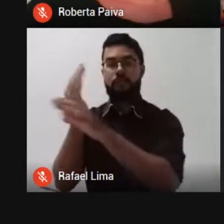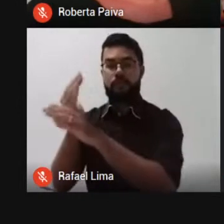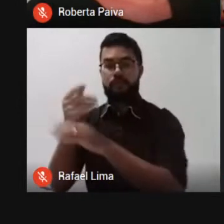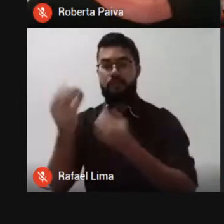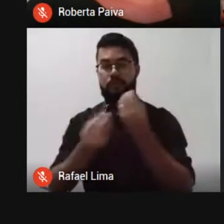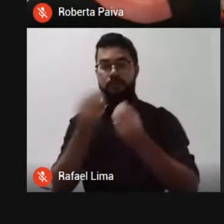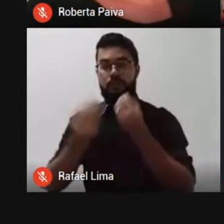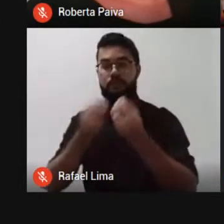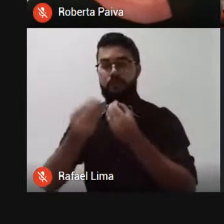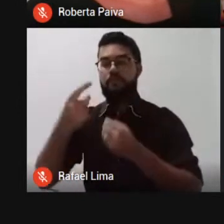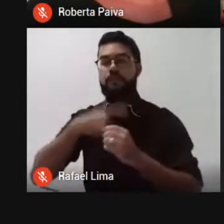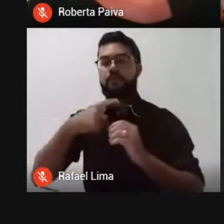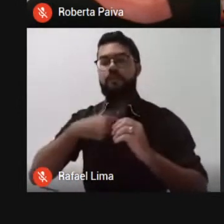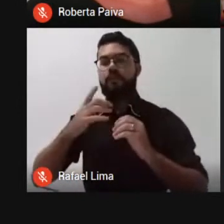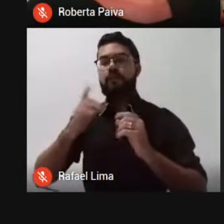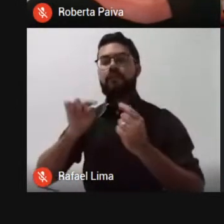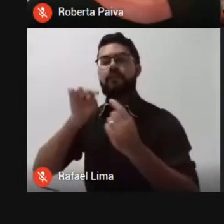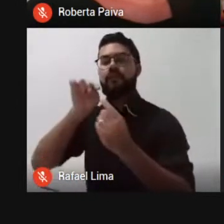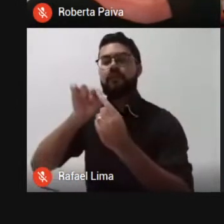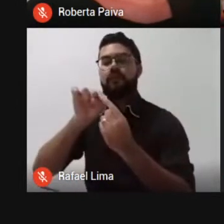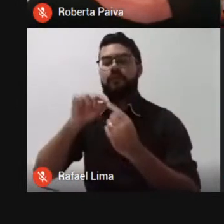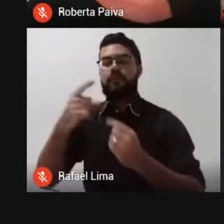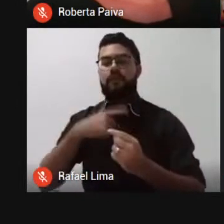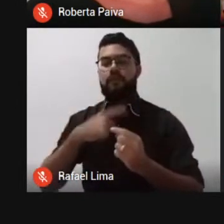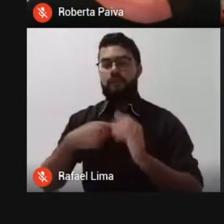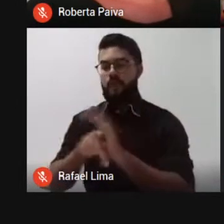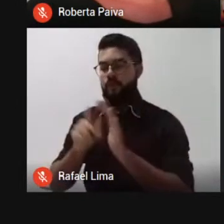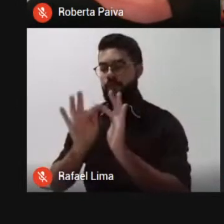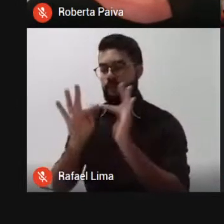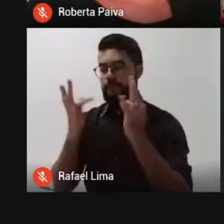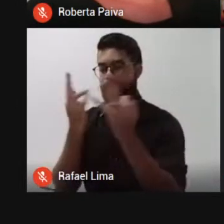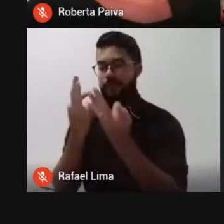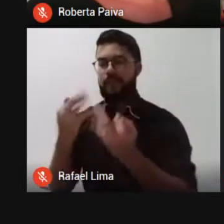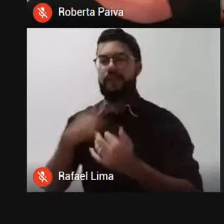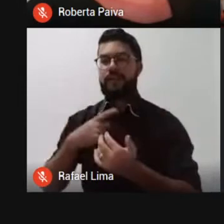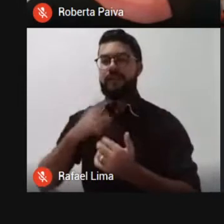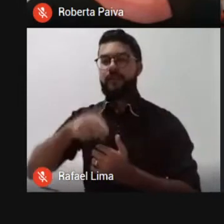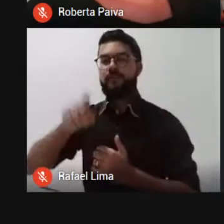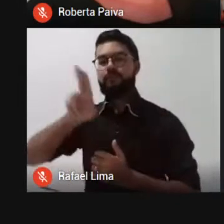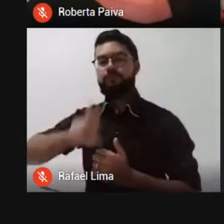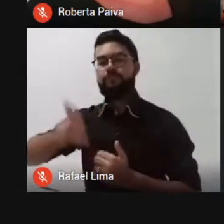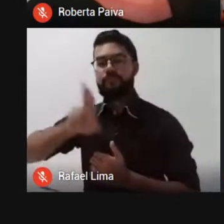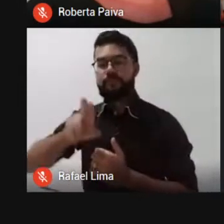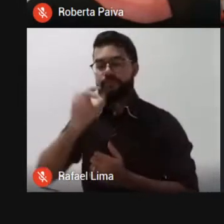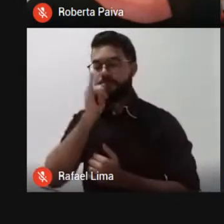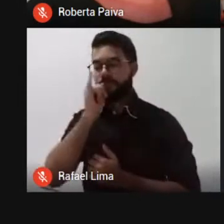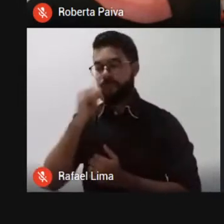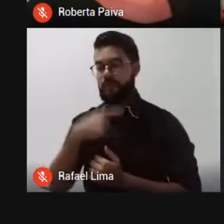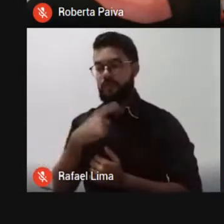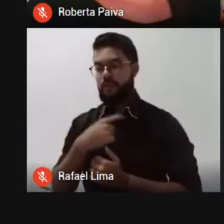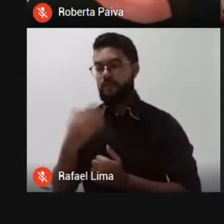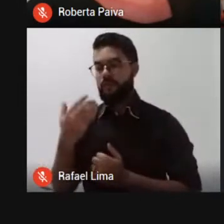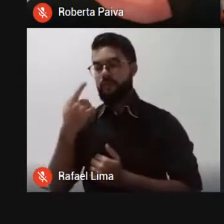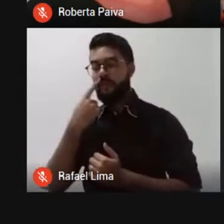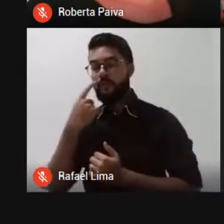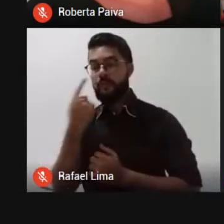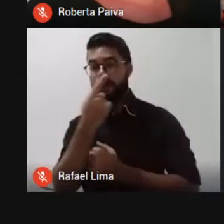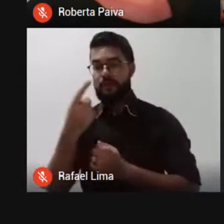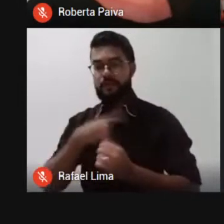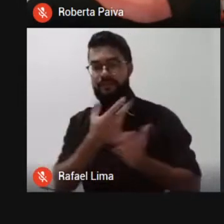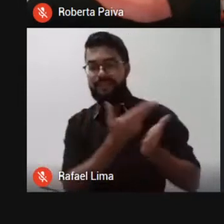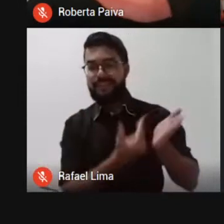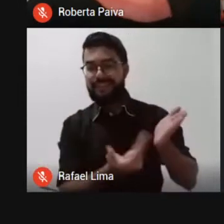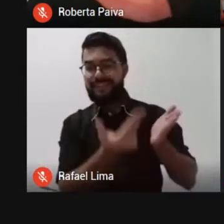de configuração dessa família do Revit, né? Aqui está à direita a geometria,